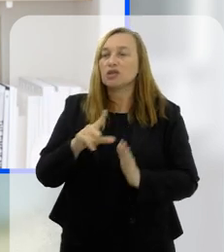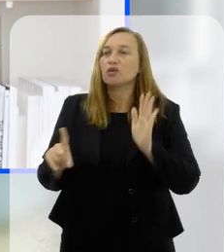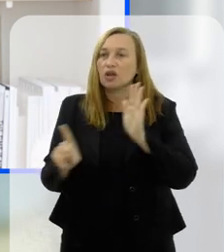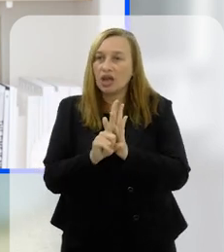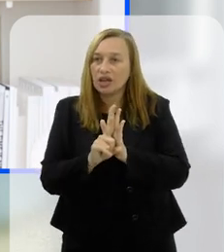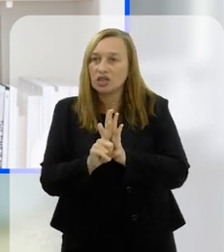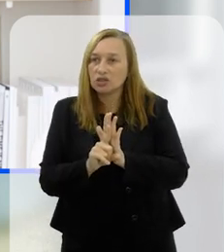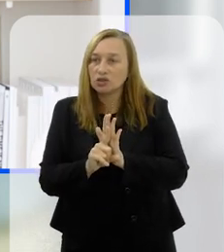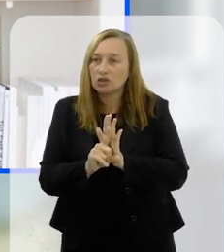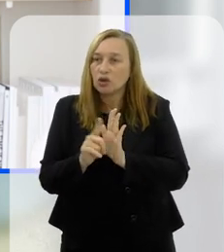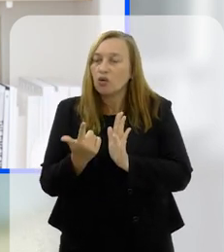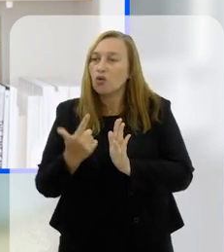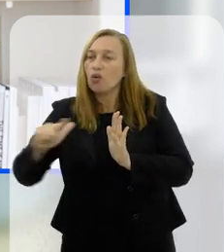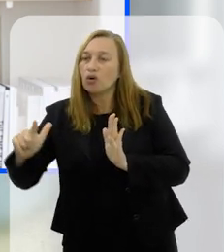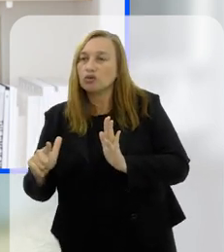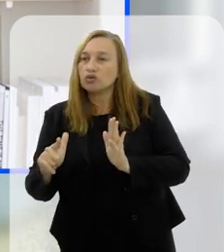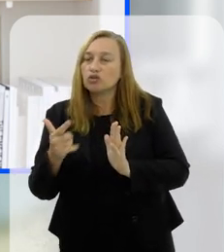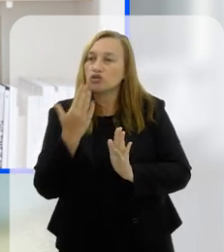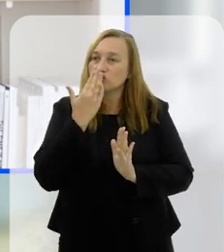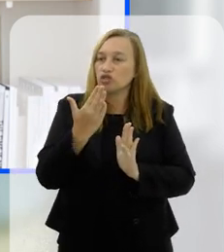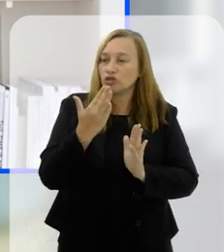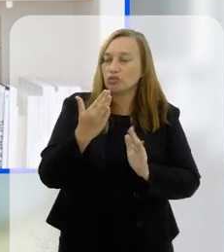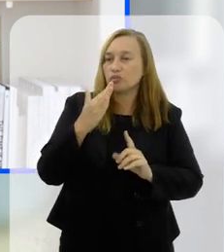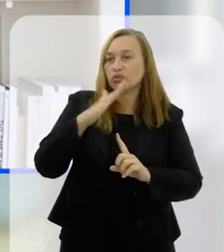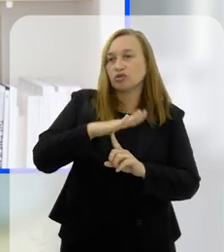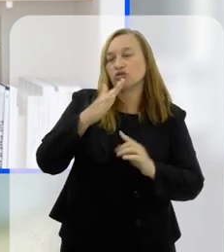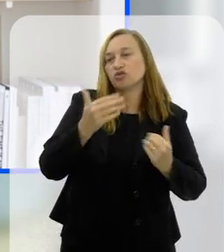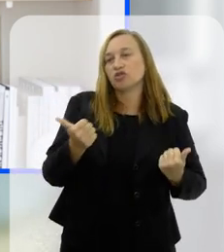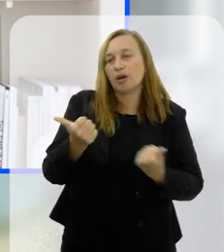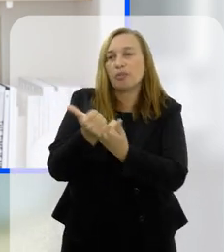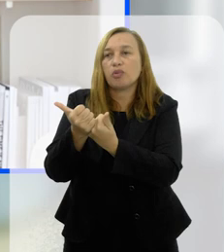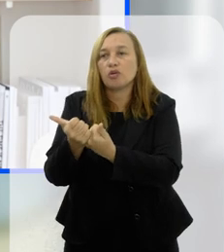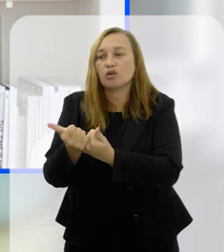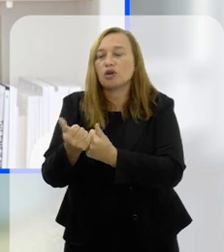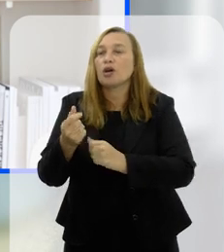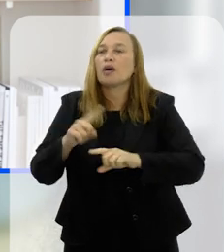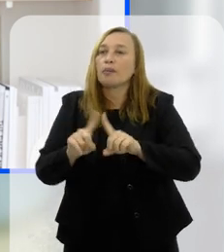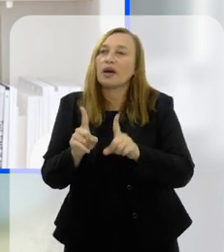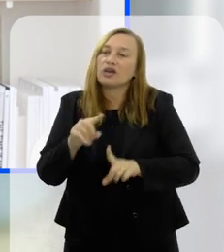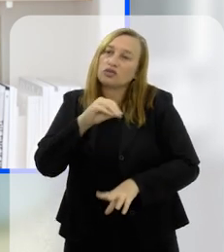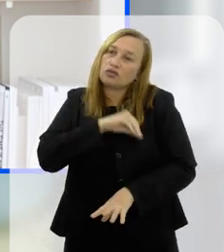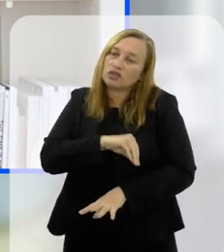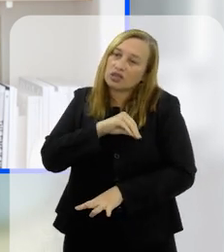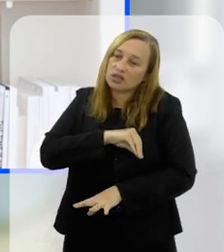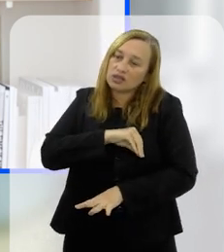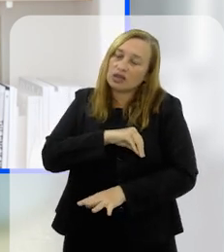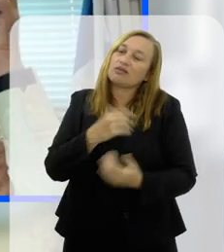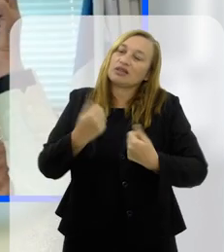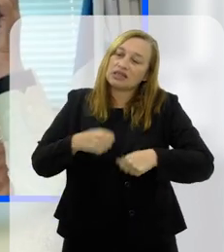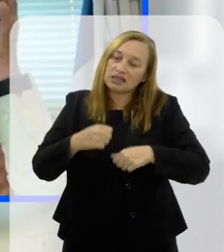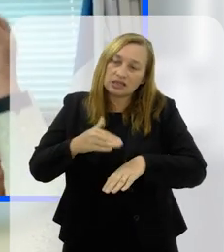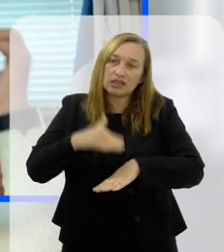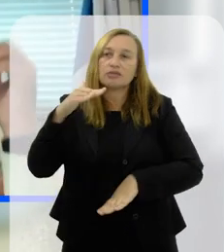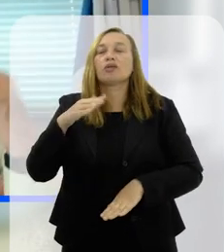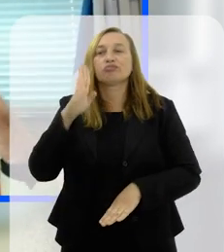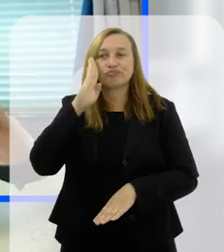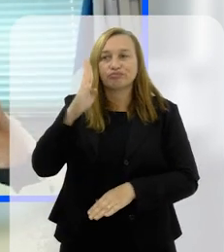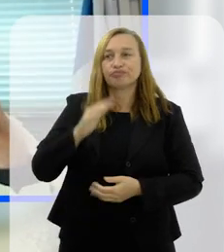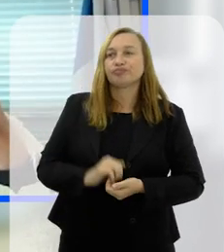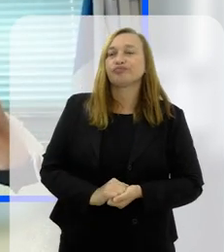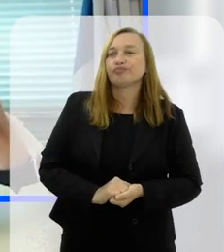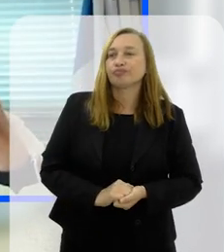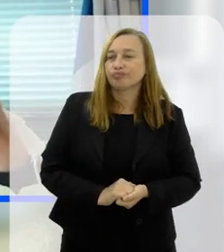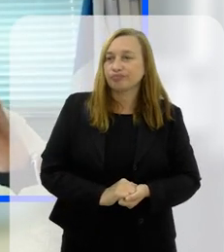conseguiu leis com outros tipos de apoio mas acho que o financeiro é ainda uma necessidade né